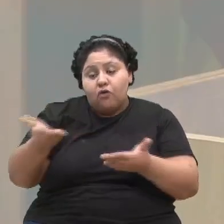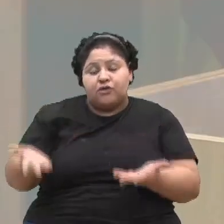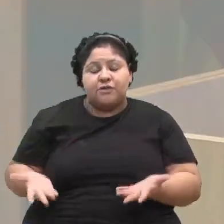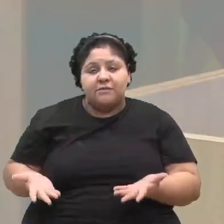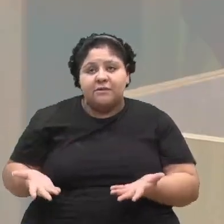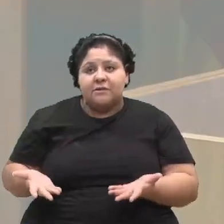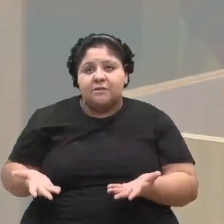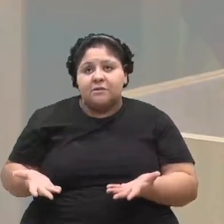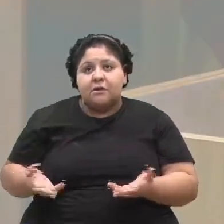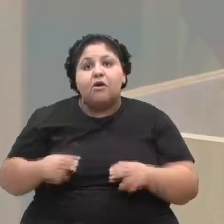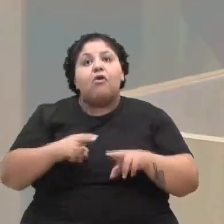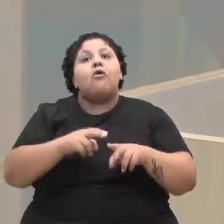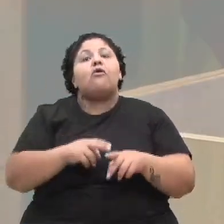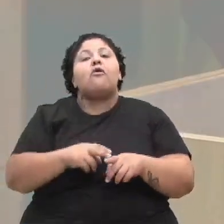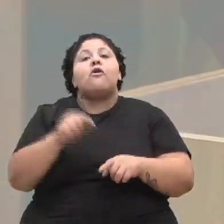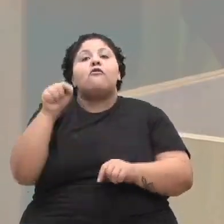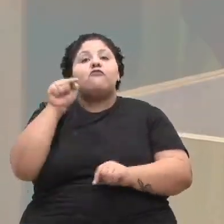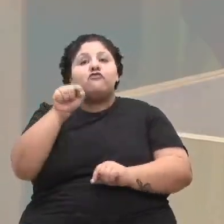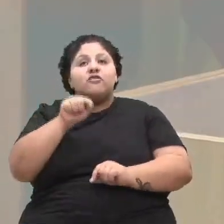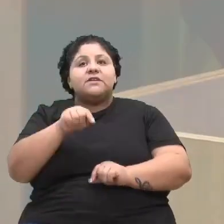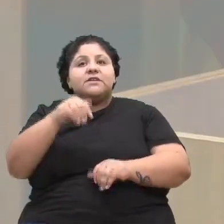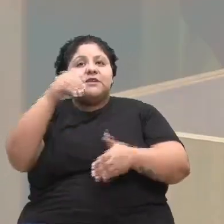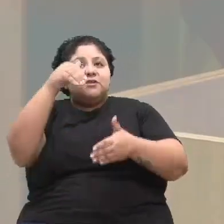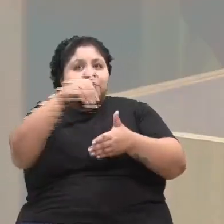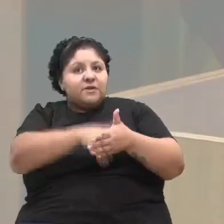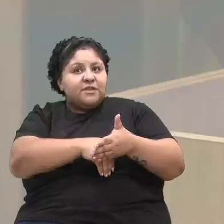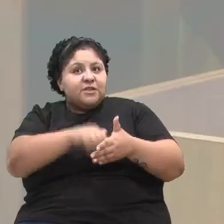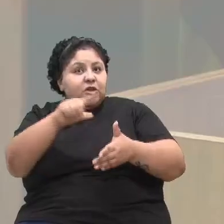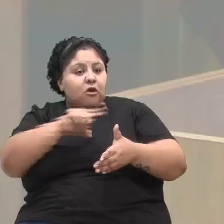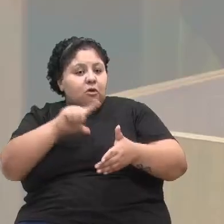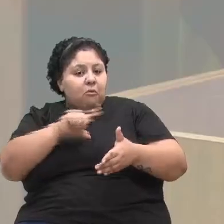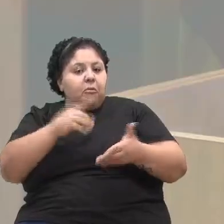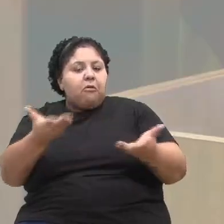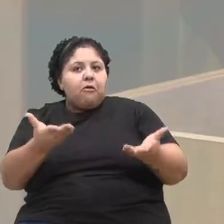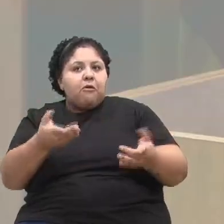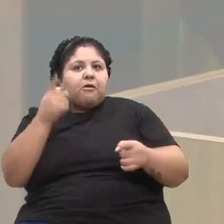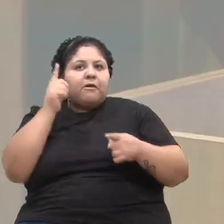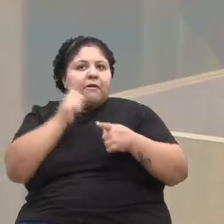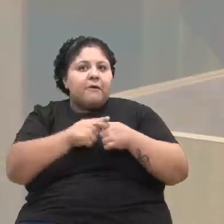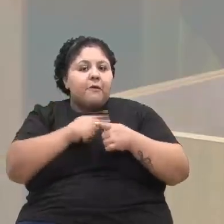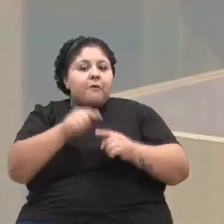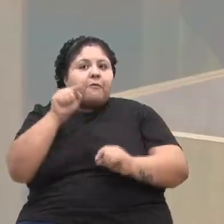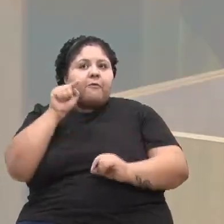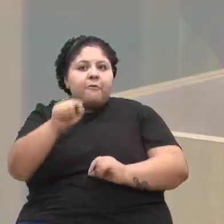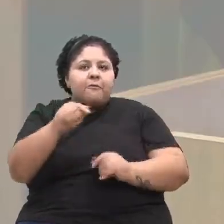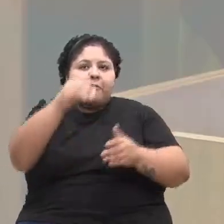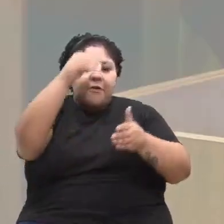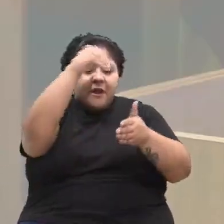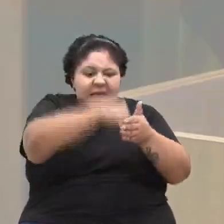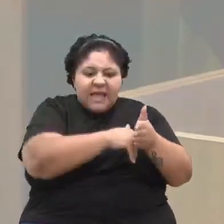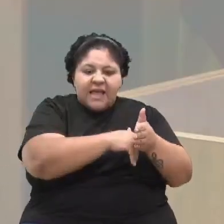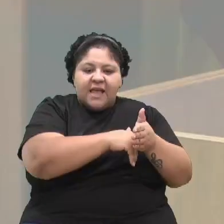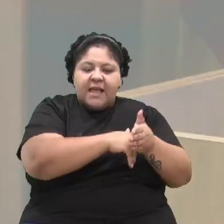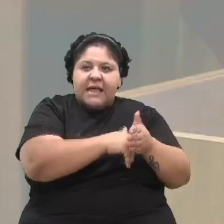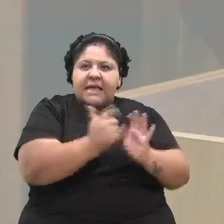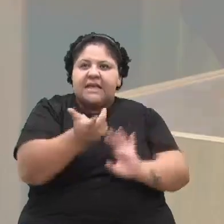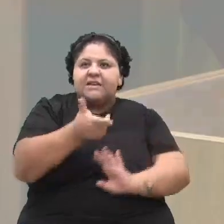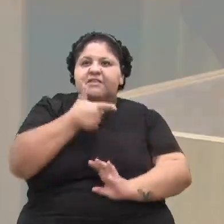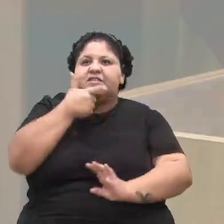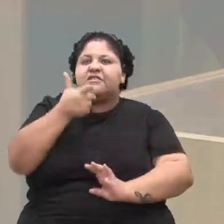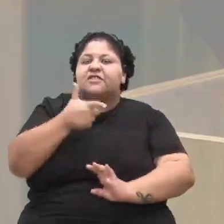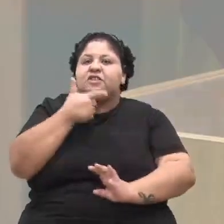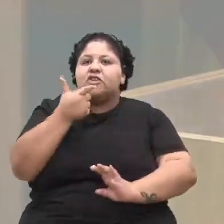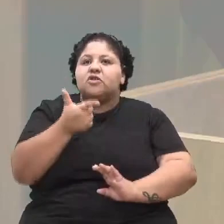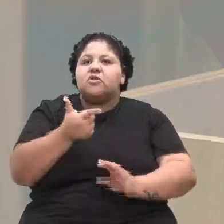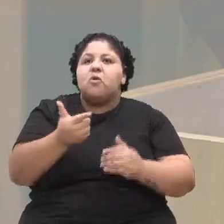É por esse motivo que você, eleitor, tem os políticos que tu tem. Uma parte, senhor. Porque você votou naquele que dizia aquilo que